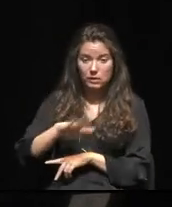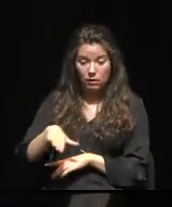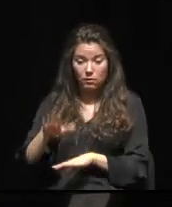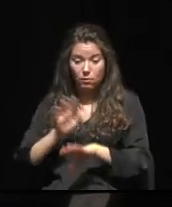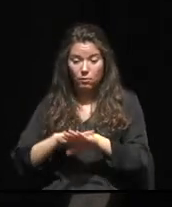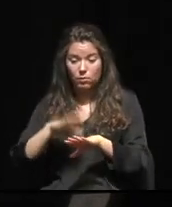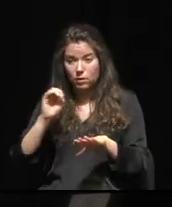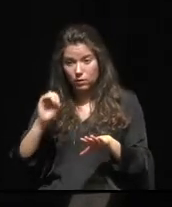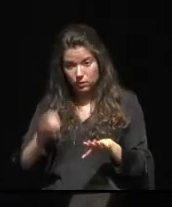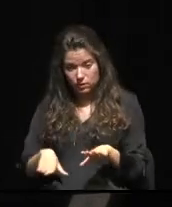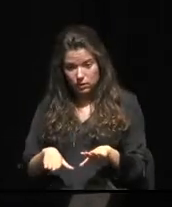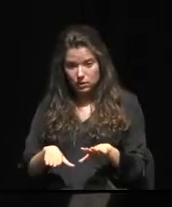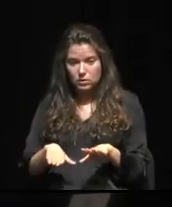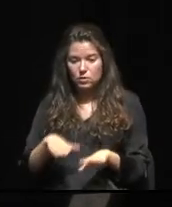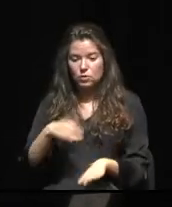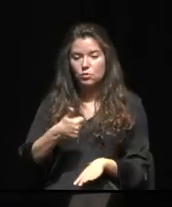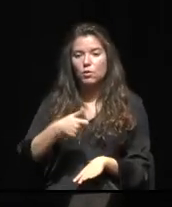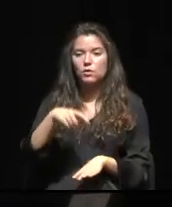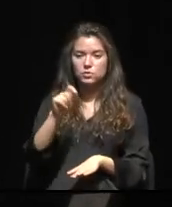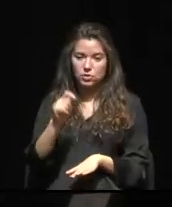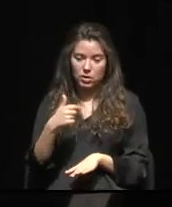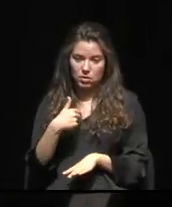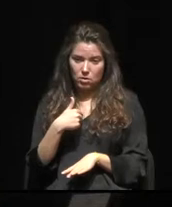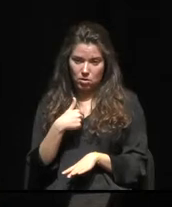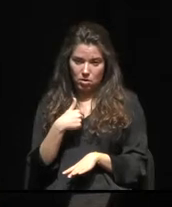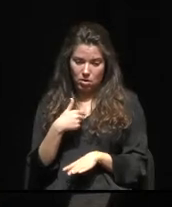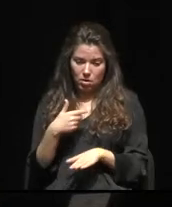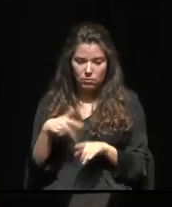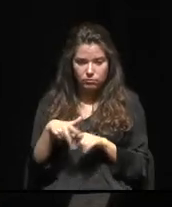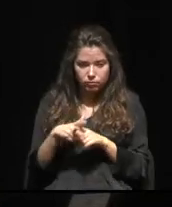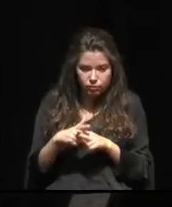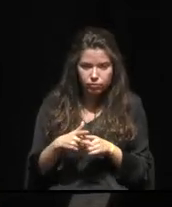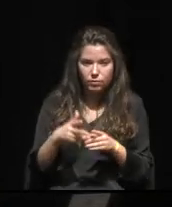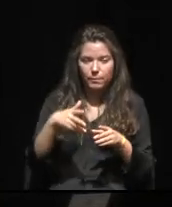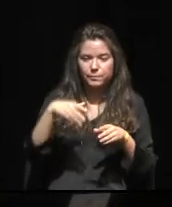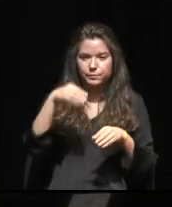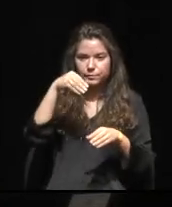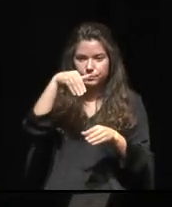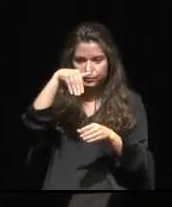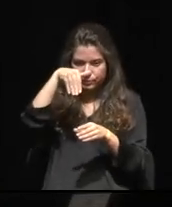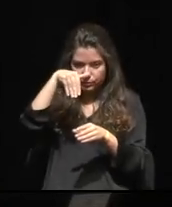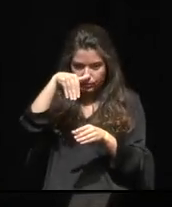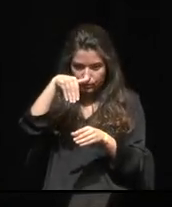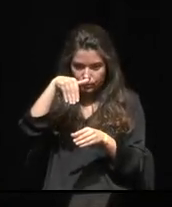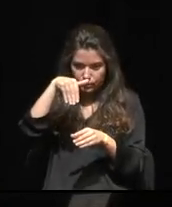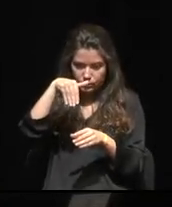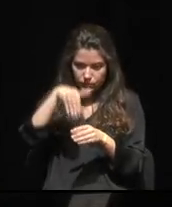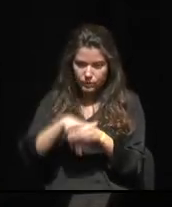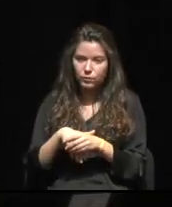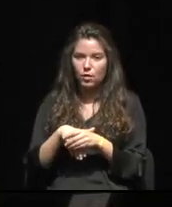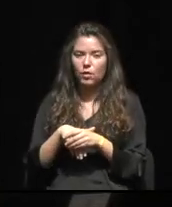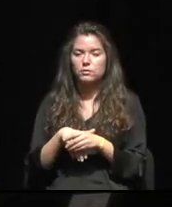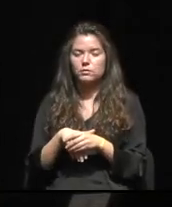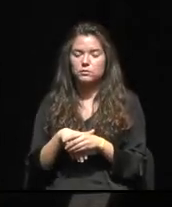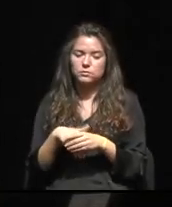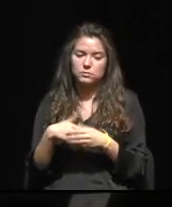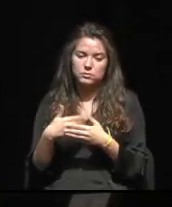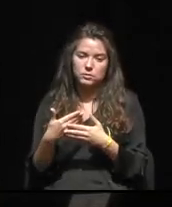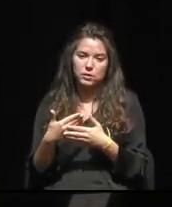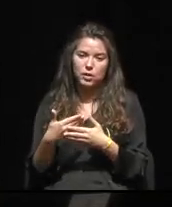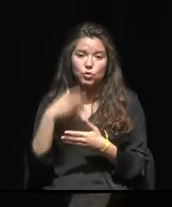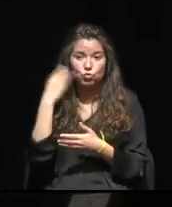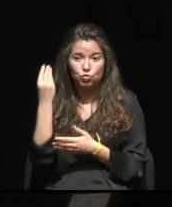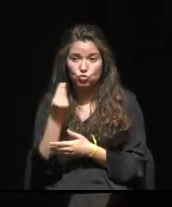propósito no voto do bloco de esquerda a instrumentalização dos votos para uma uma dos votos e dos